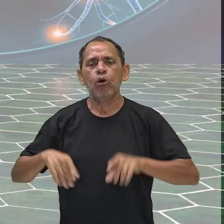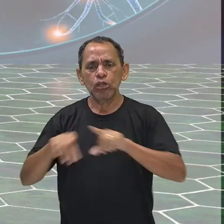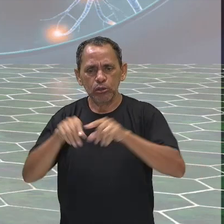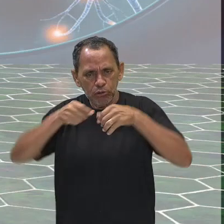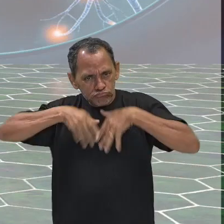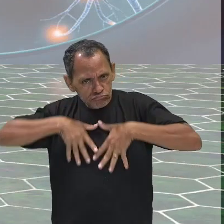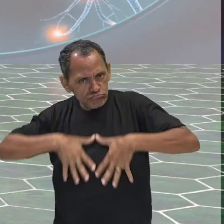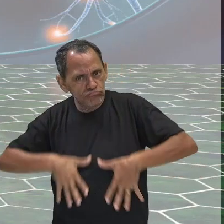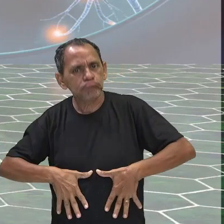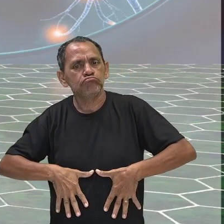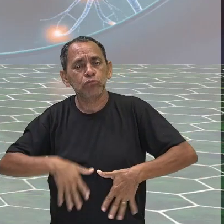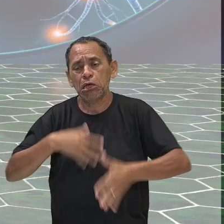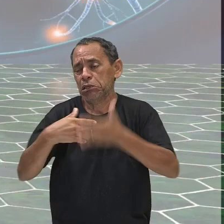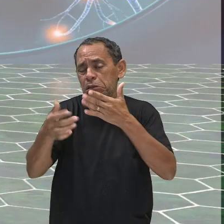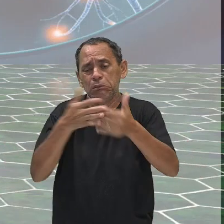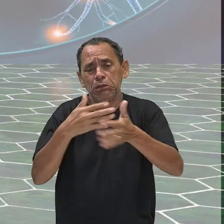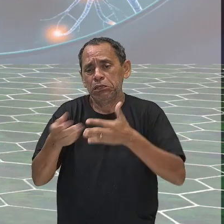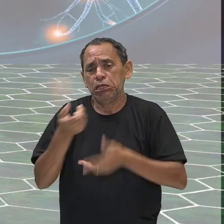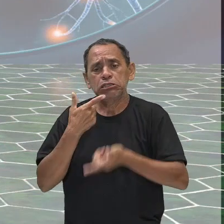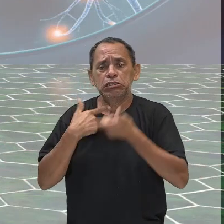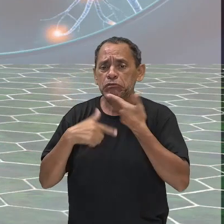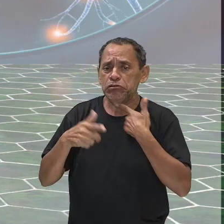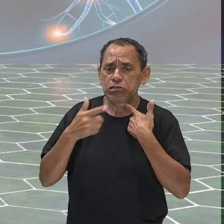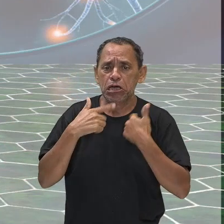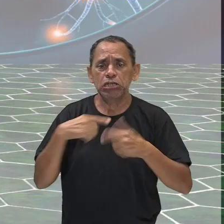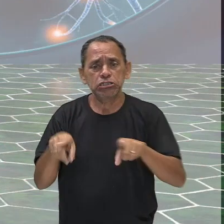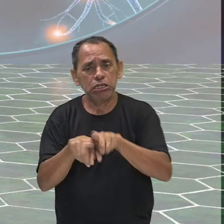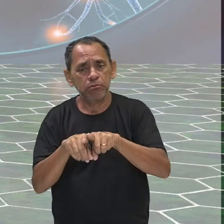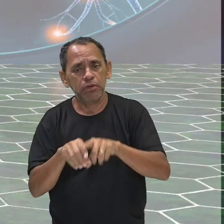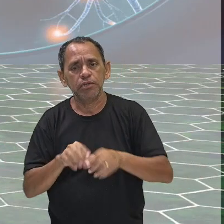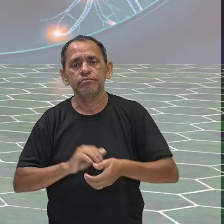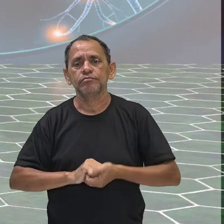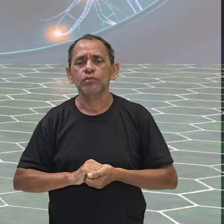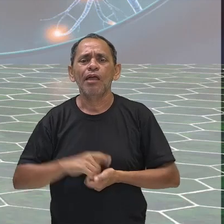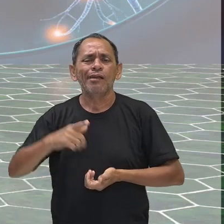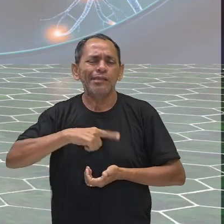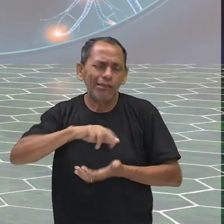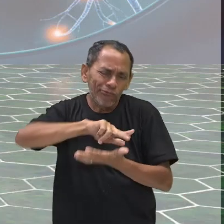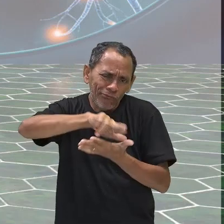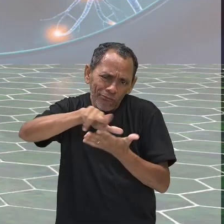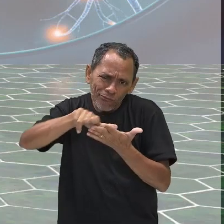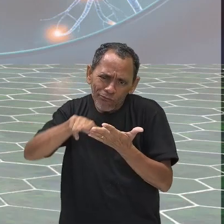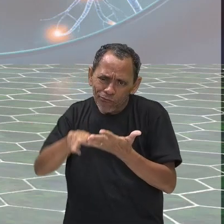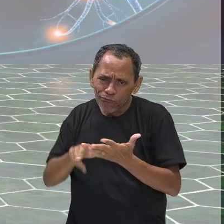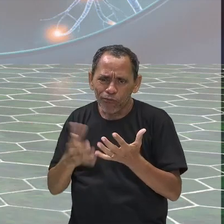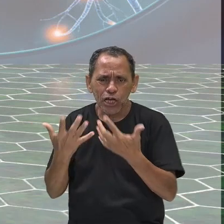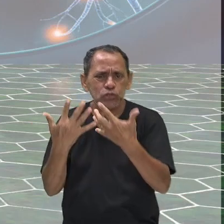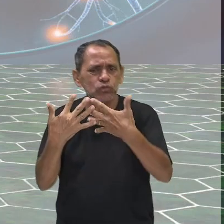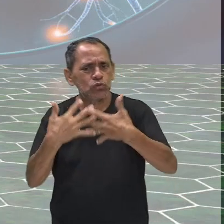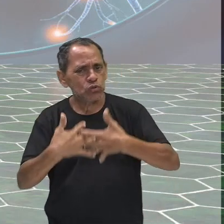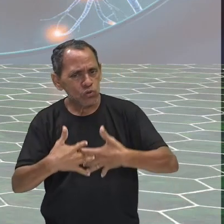involuntariamente, independente da nossa vontade. Então, involuntários, aqueles que você